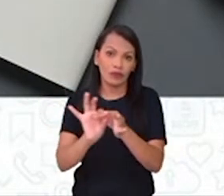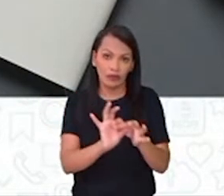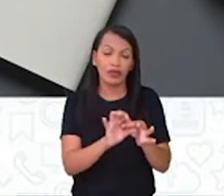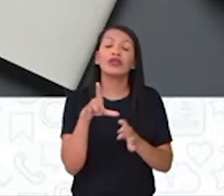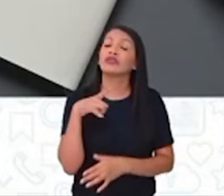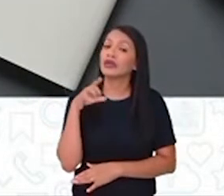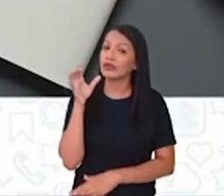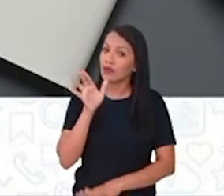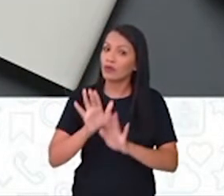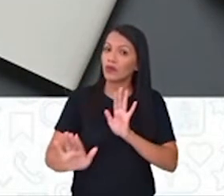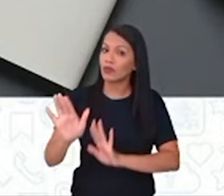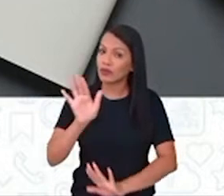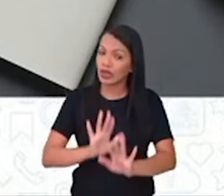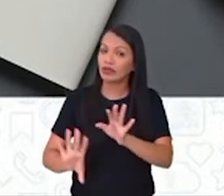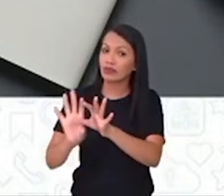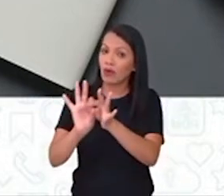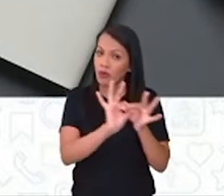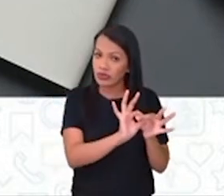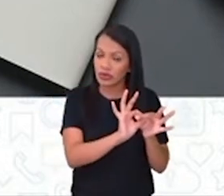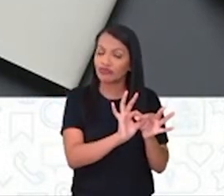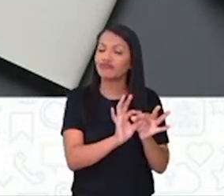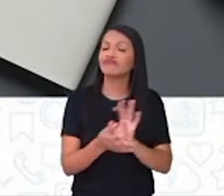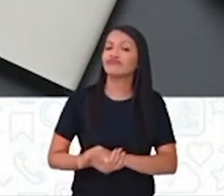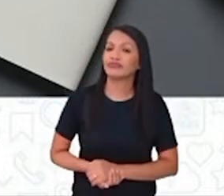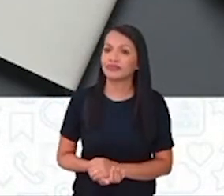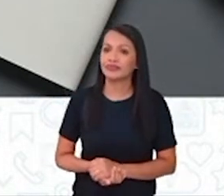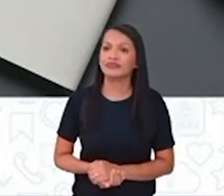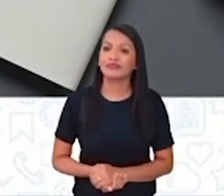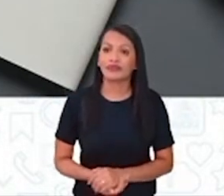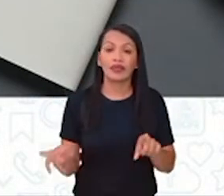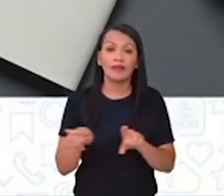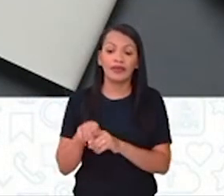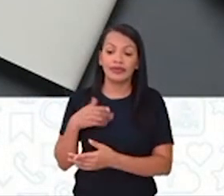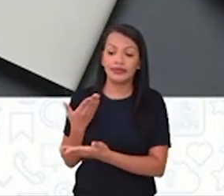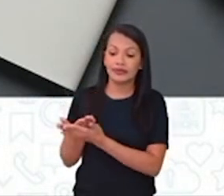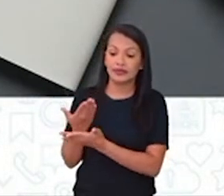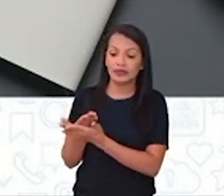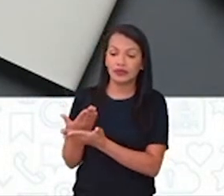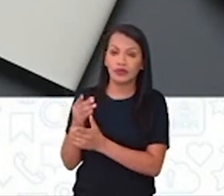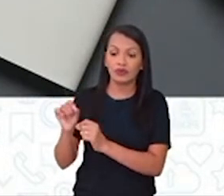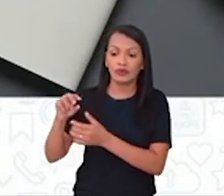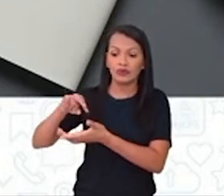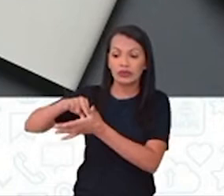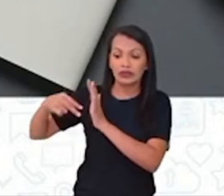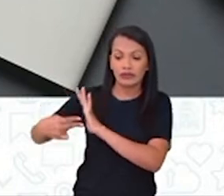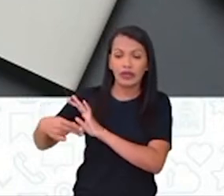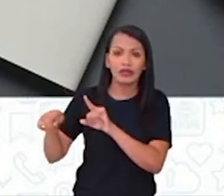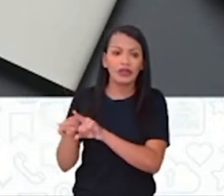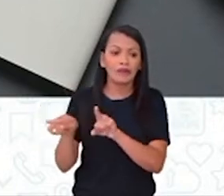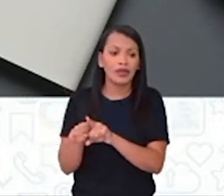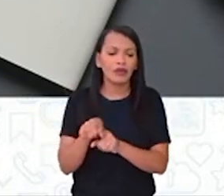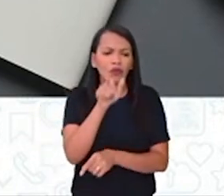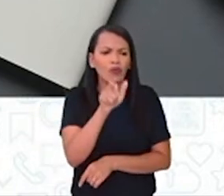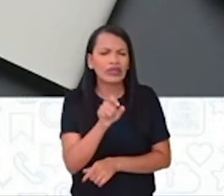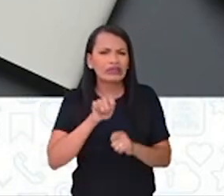que ter muito cuidado com o contexto. Dessa forma, estuda-se a relação do significado com o